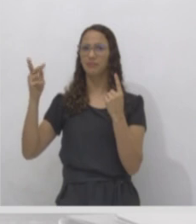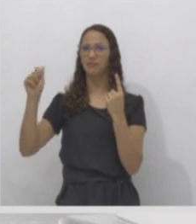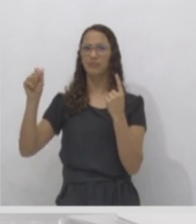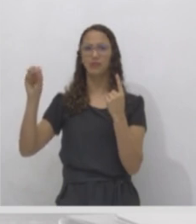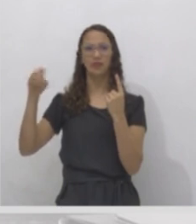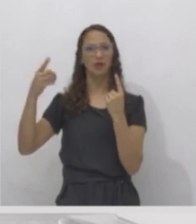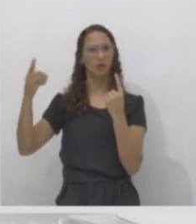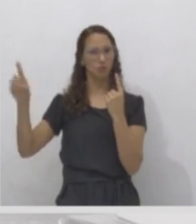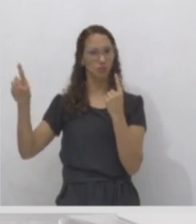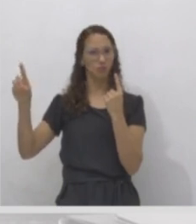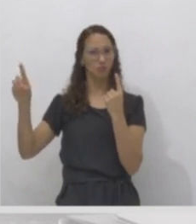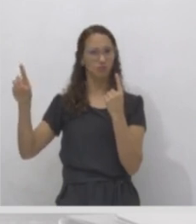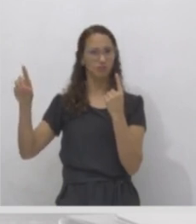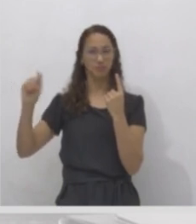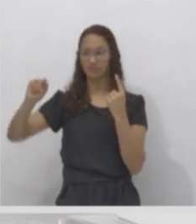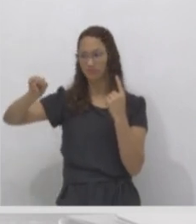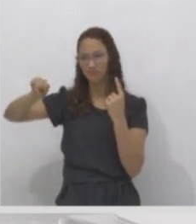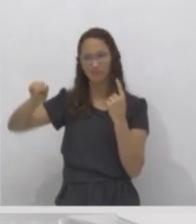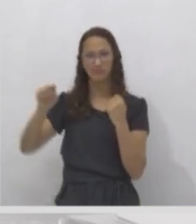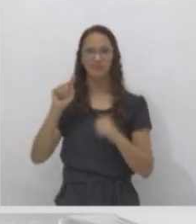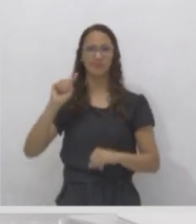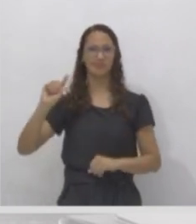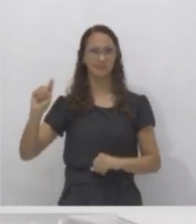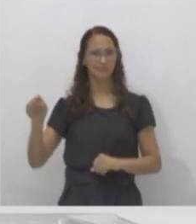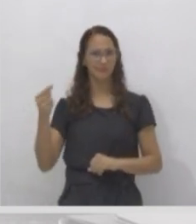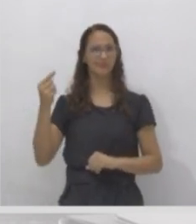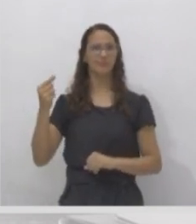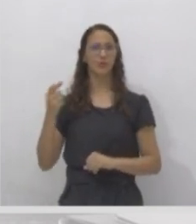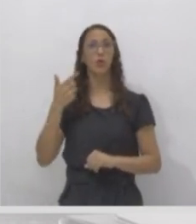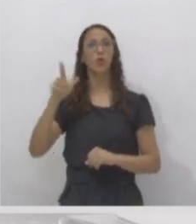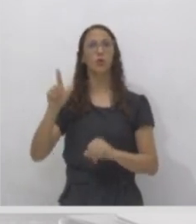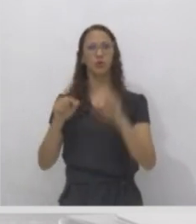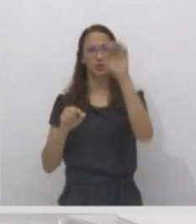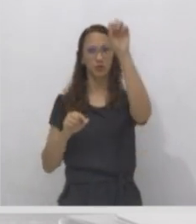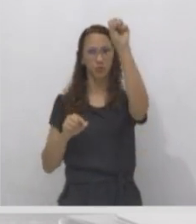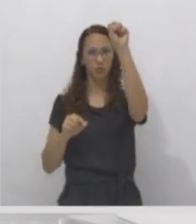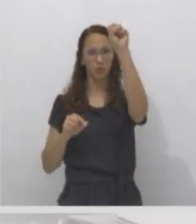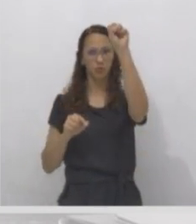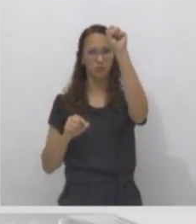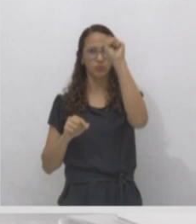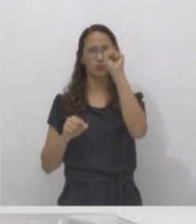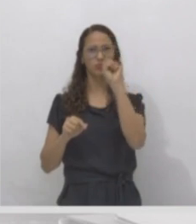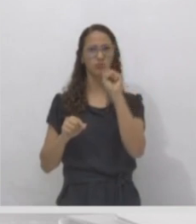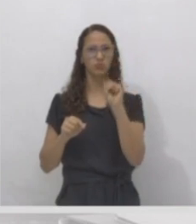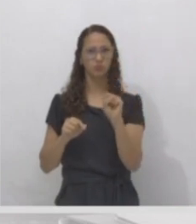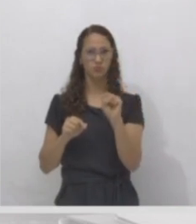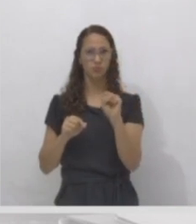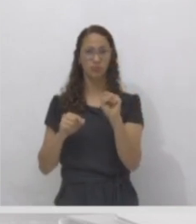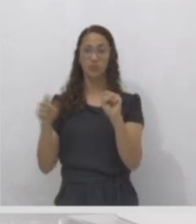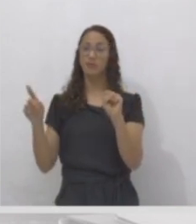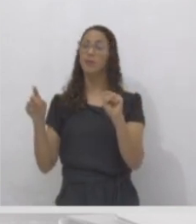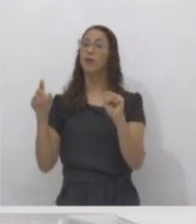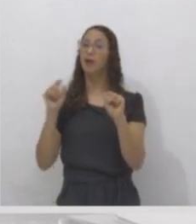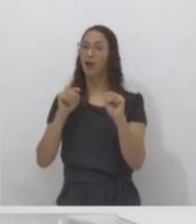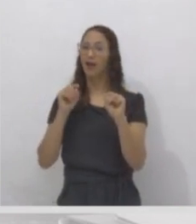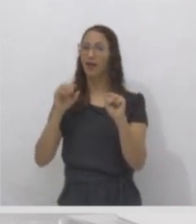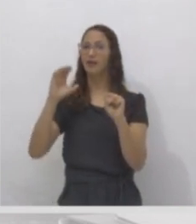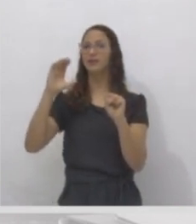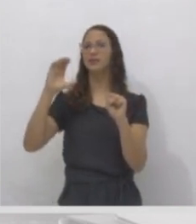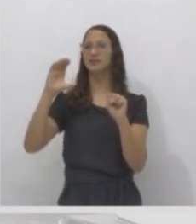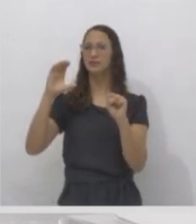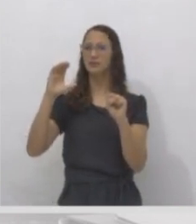Separo com a vírgula. O próximo número é o 8. Ele está na ordem da centena de milhar. Então, eu vou